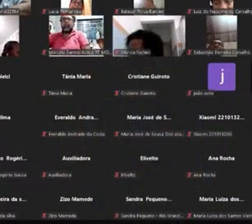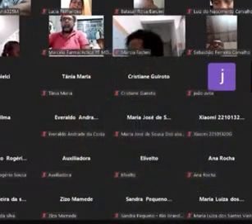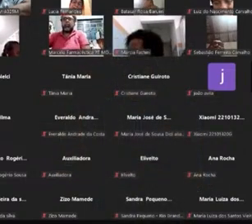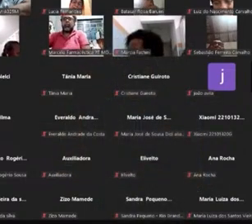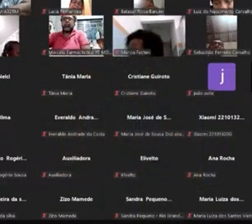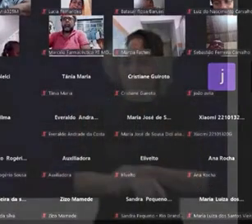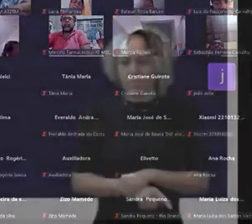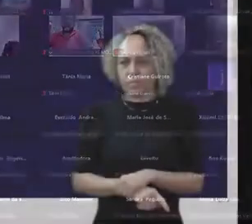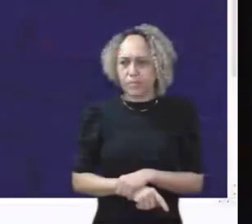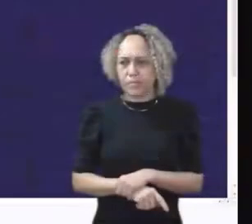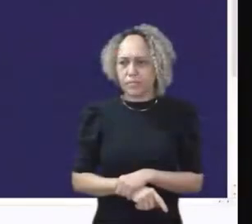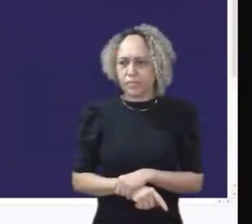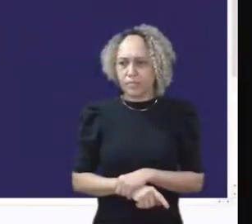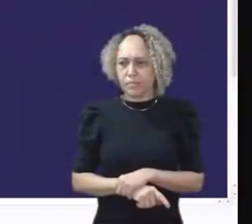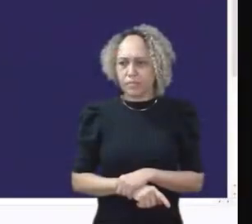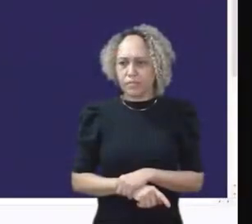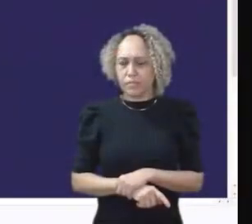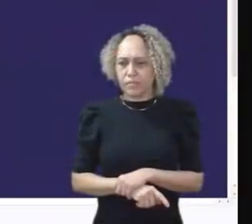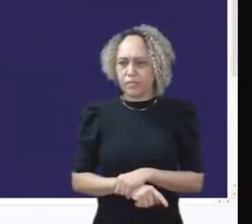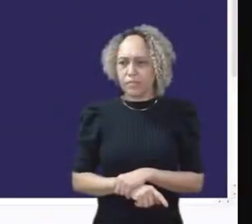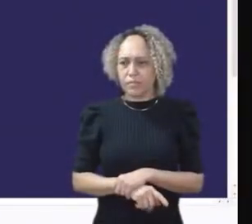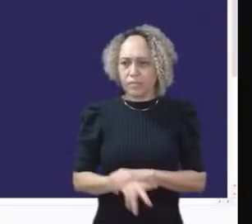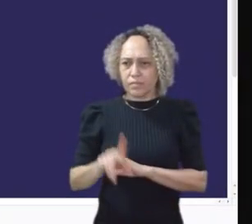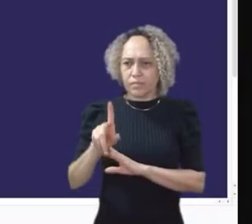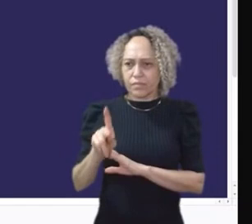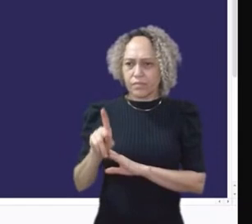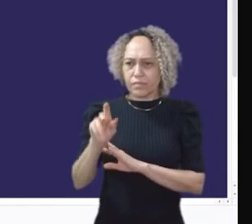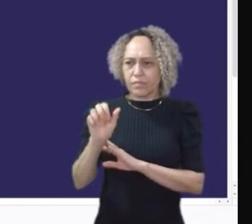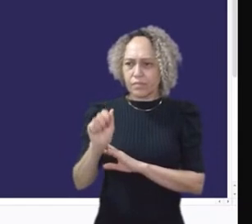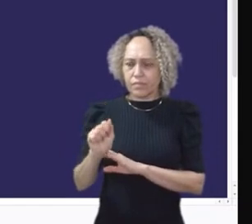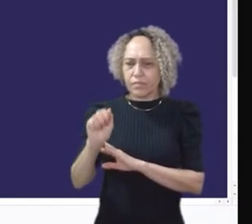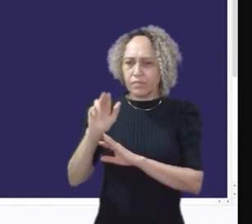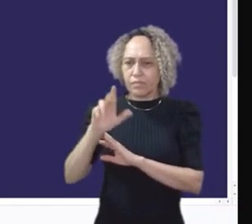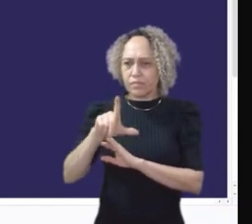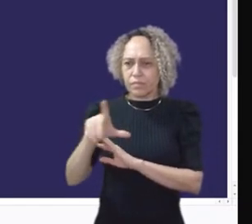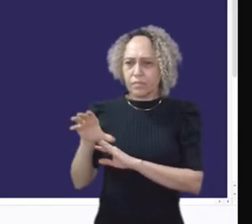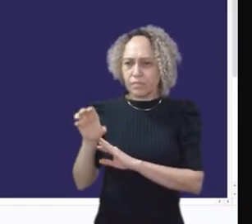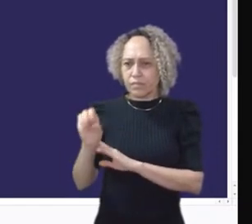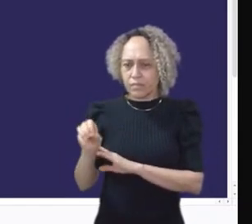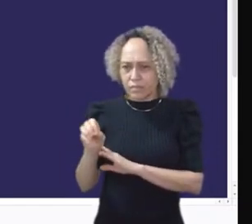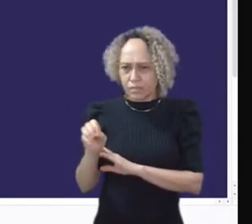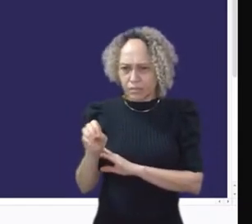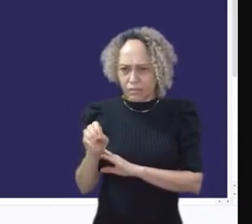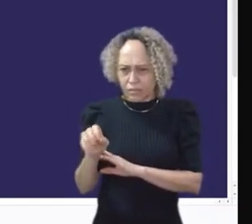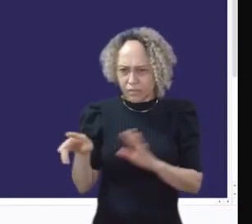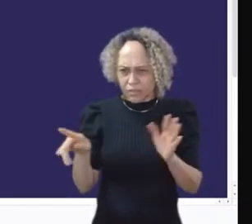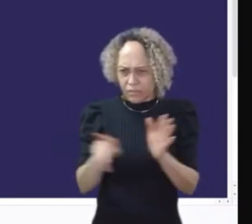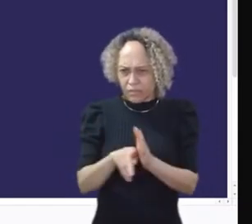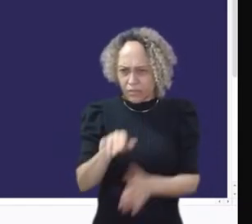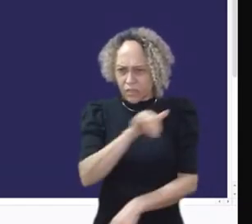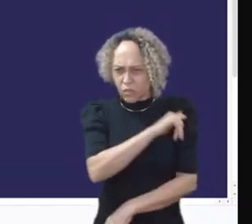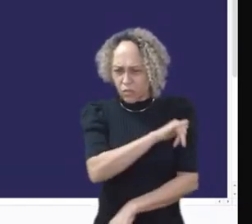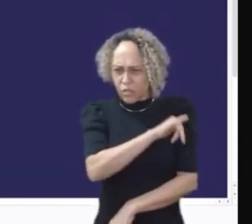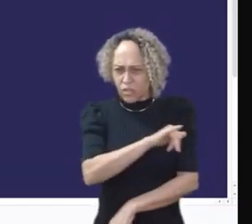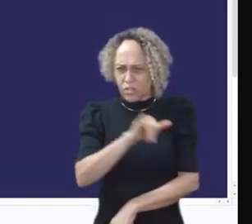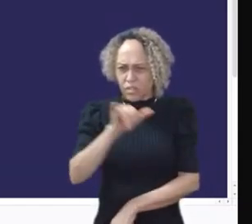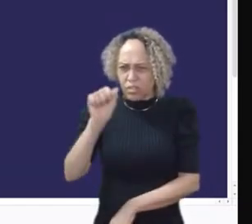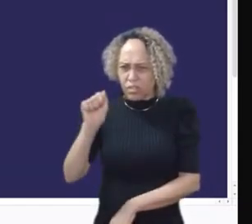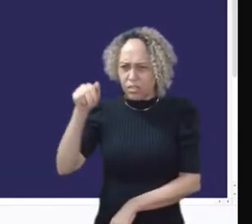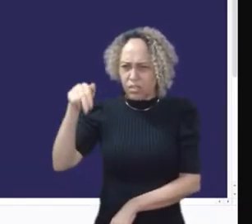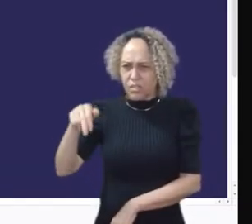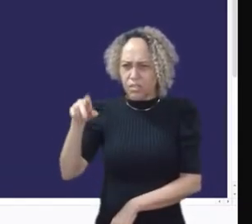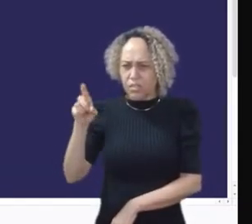tela para o Paulo do André Bezerra do Rio de Janeiro se o campo